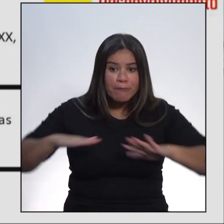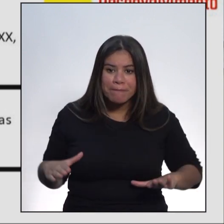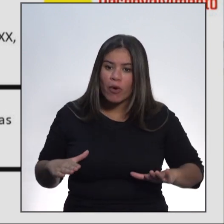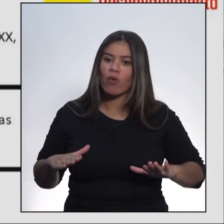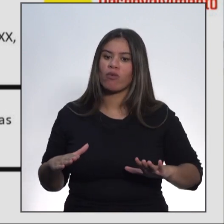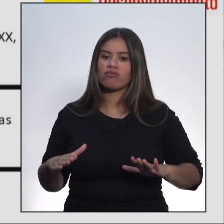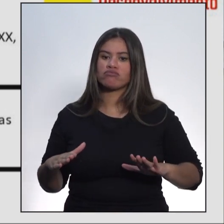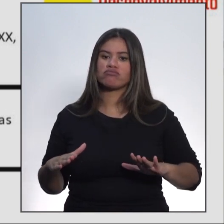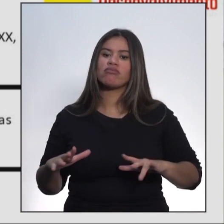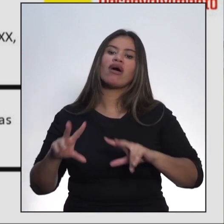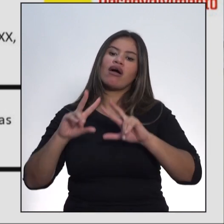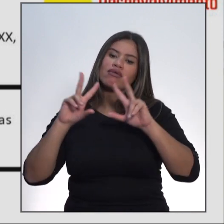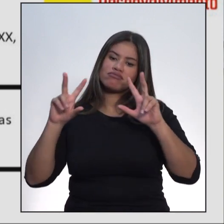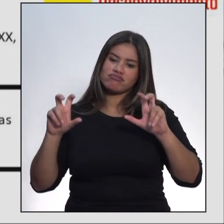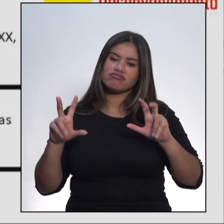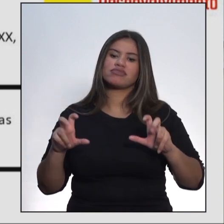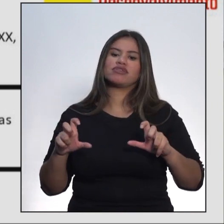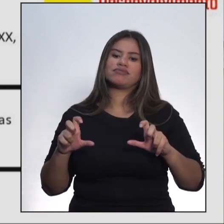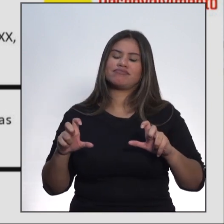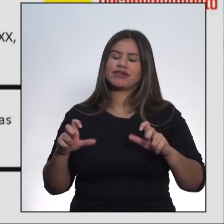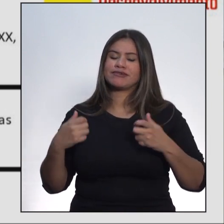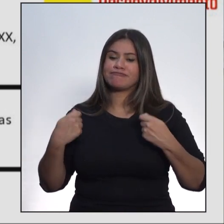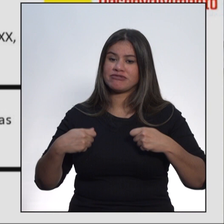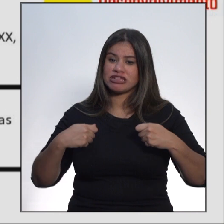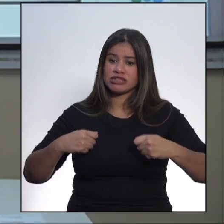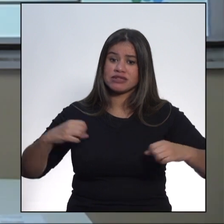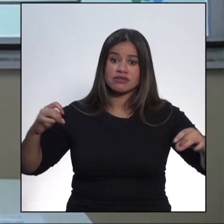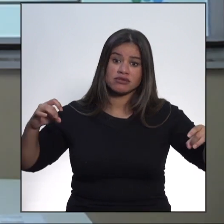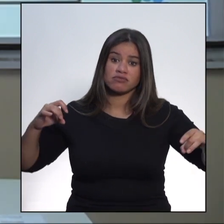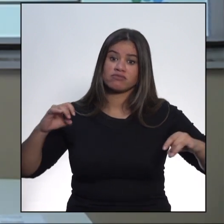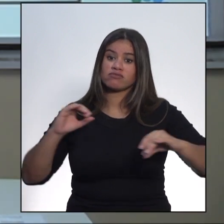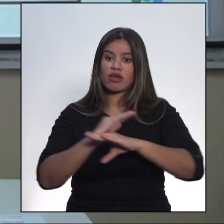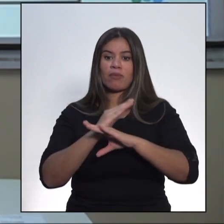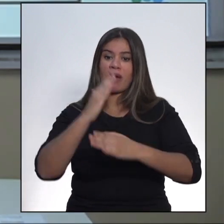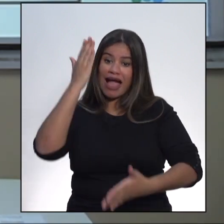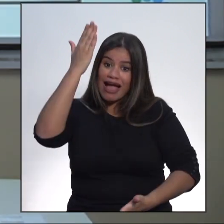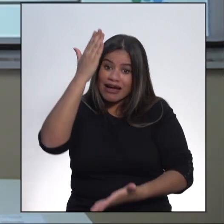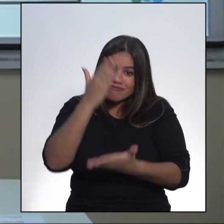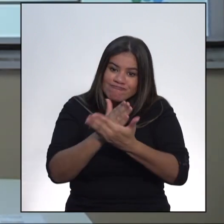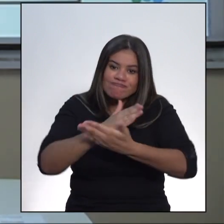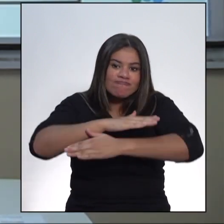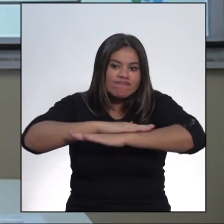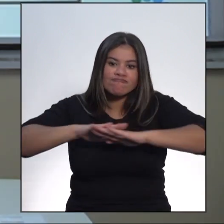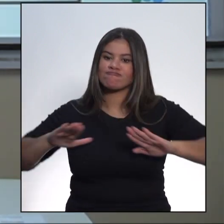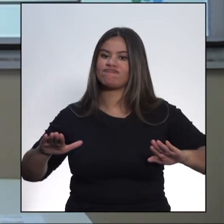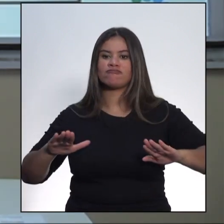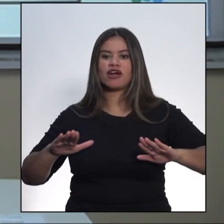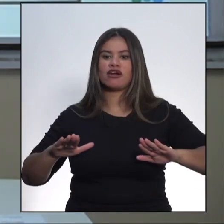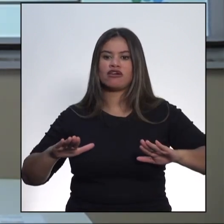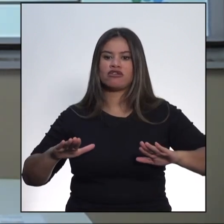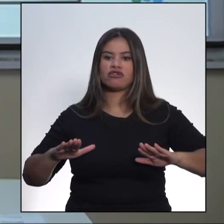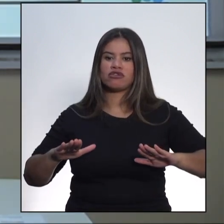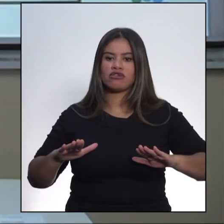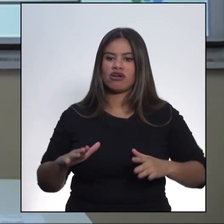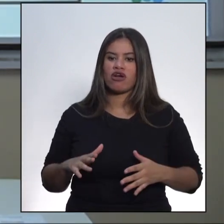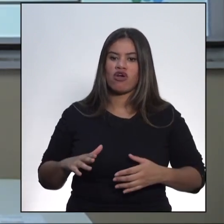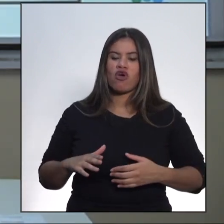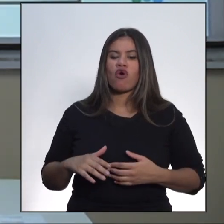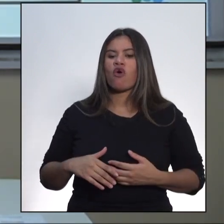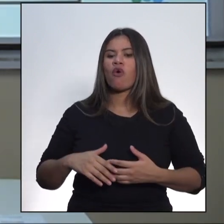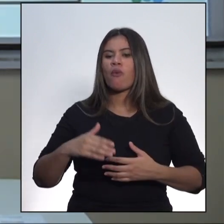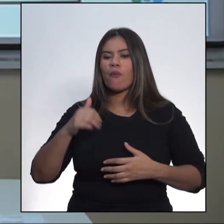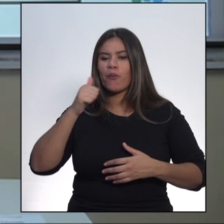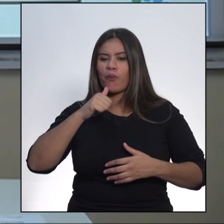covardia é um assunto para a gente dar um basta, Chega dessa covardia, desse feminicídio